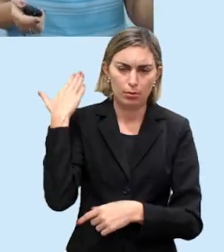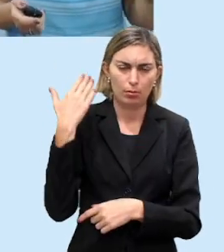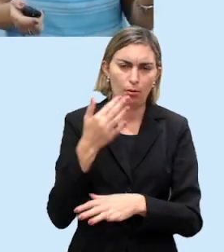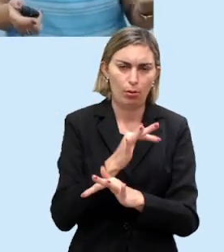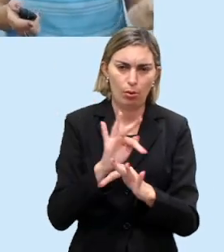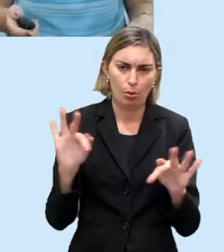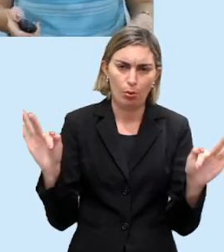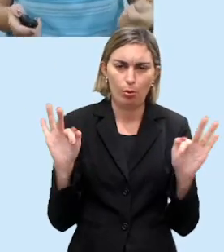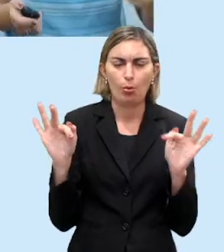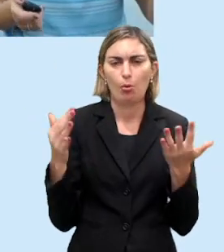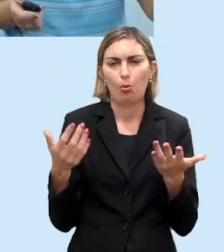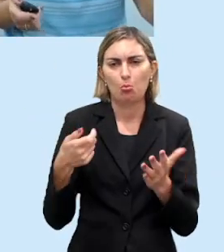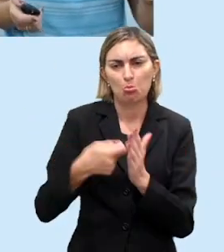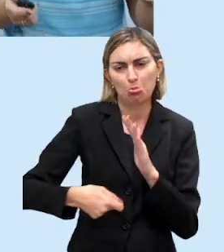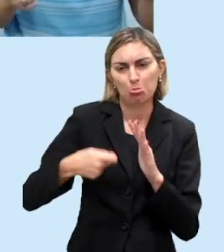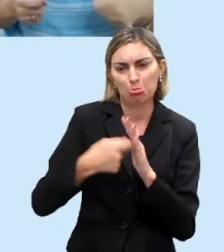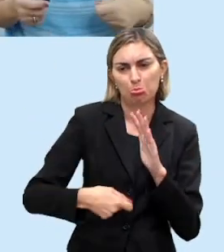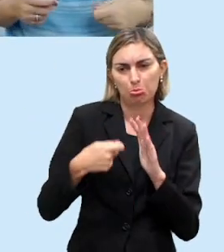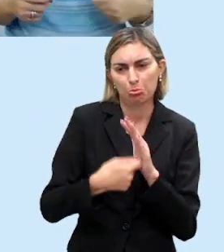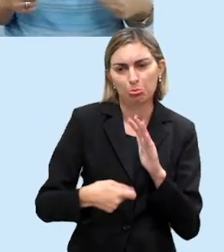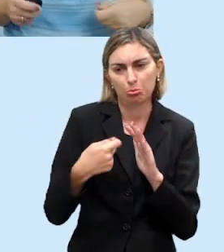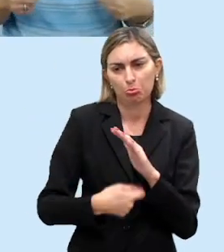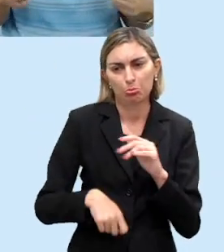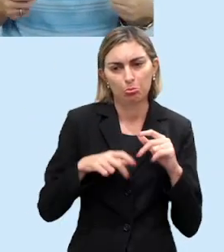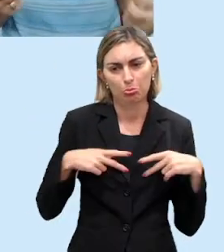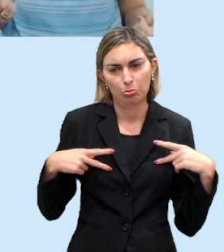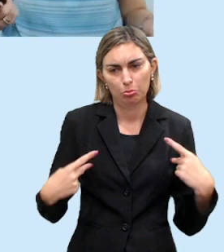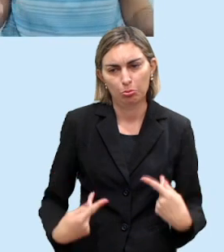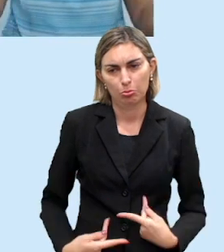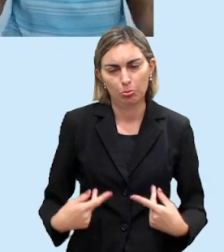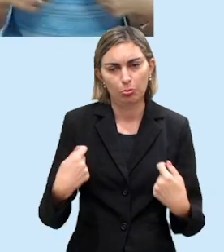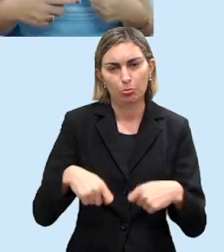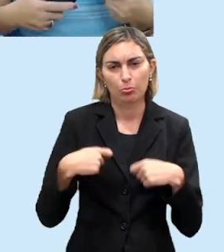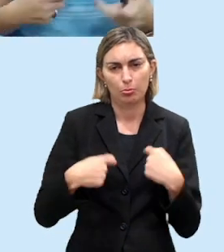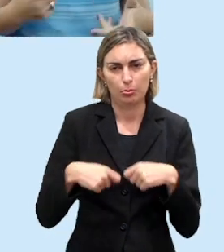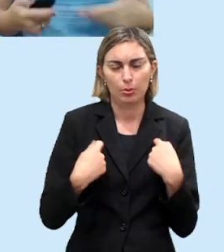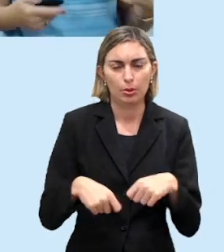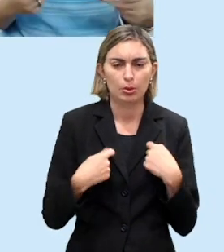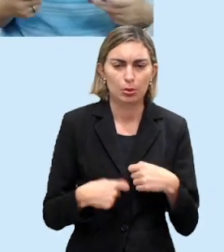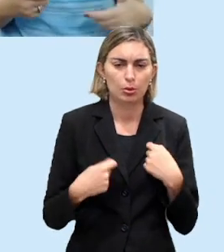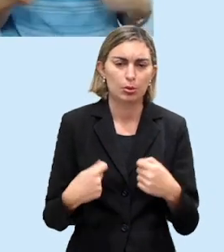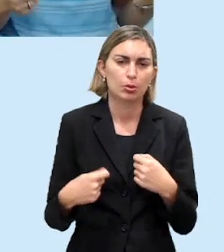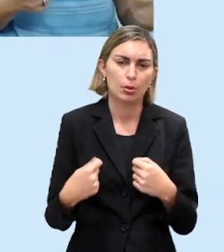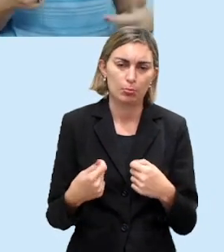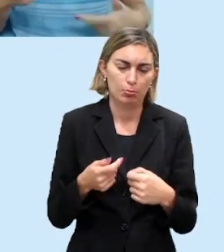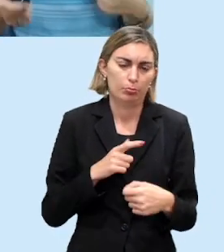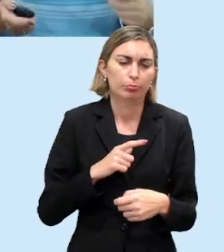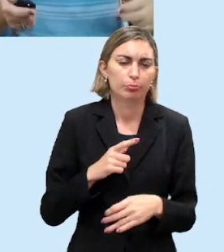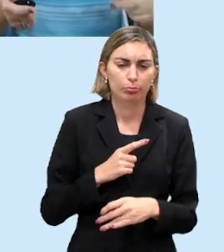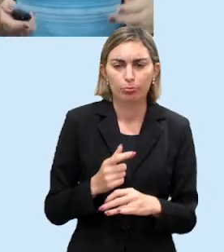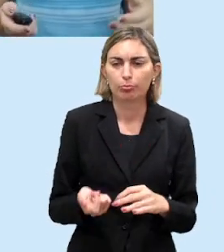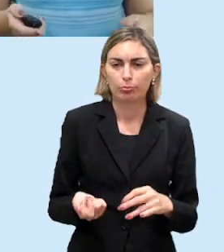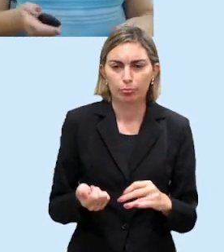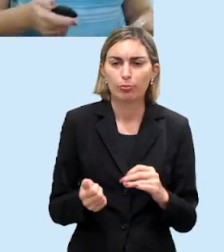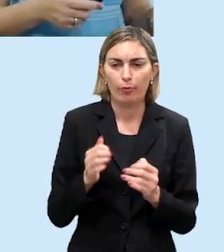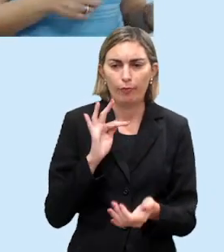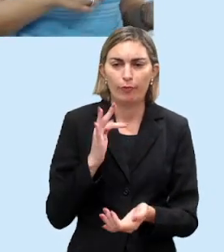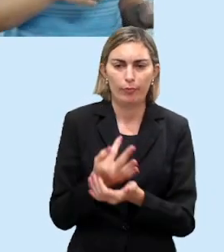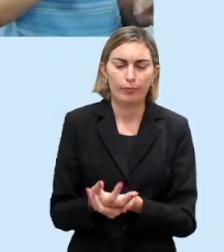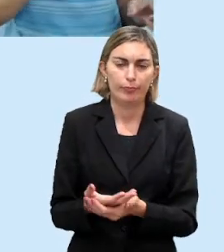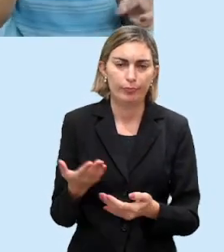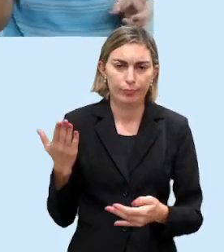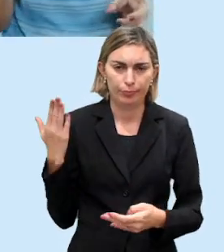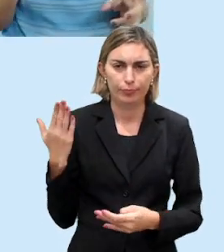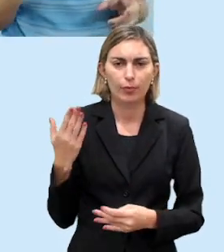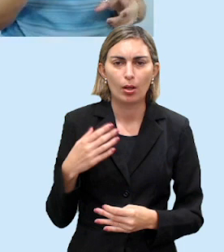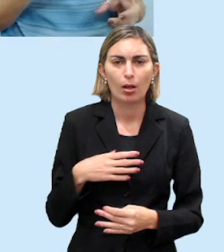da penitência que o ser humano ele precisa aí articular junto com a sua fé, não é? Então vejam